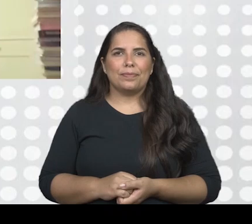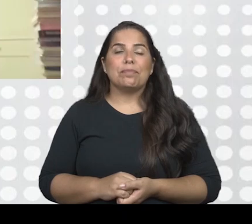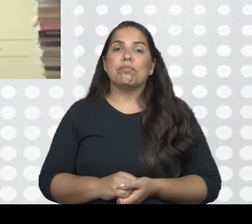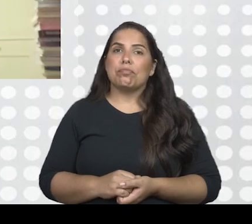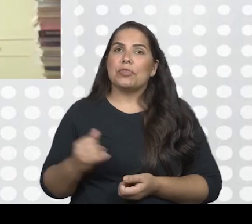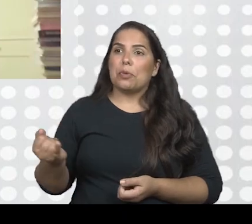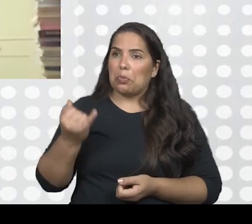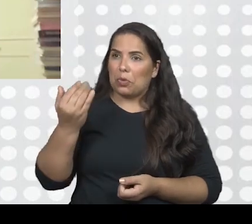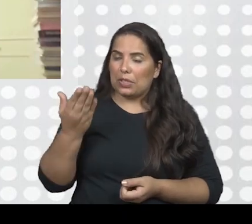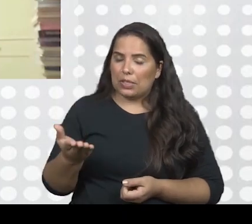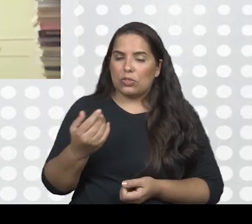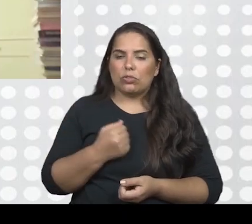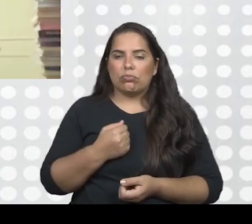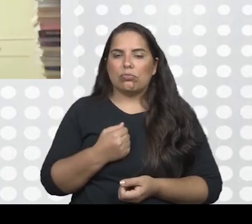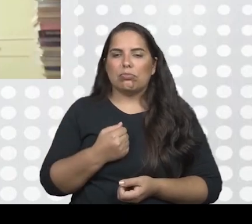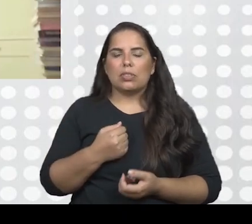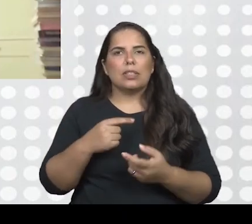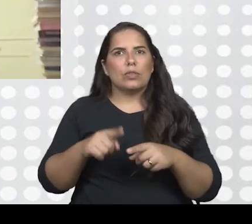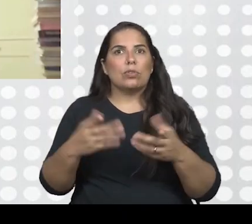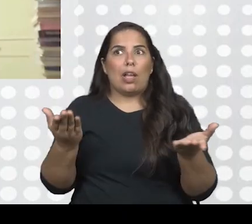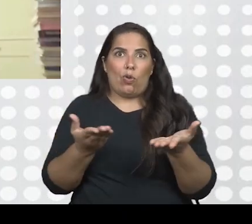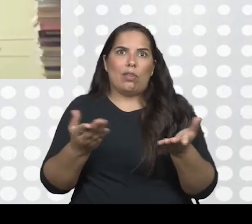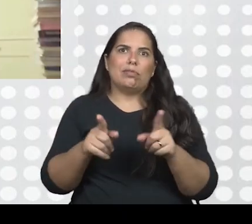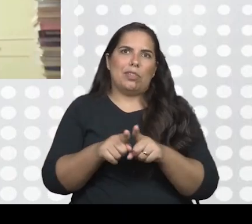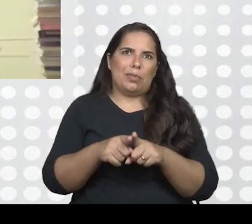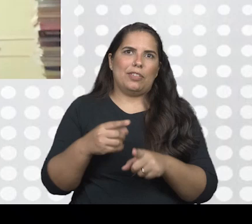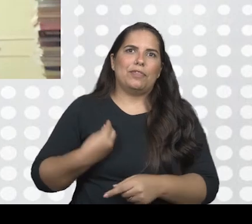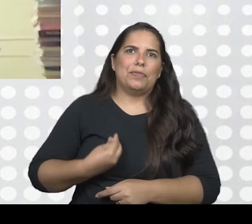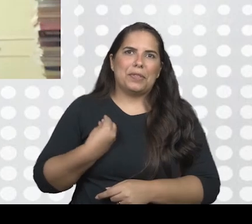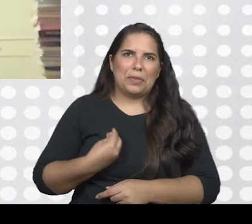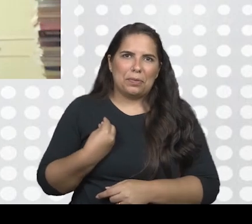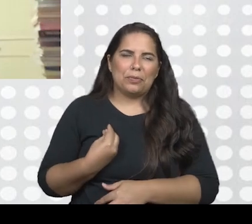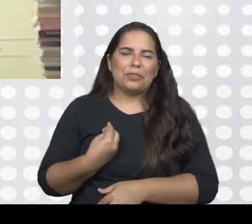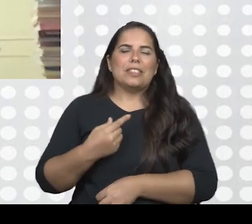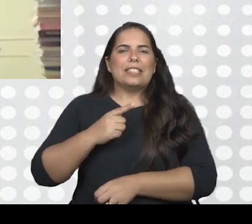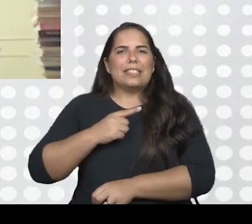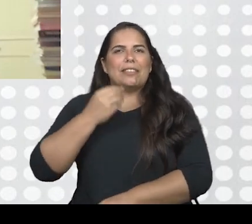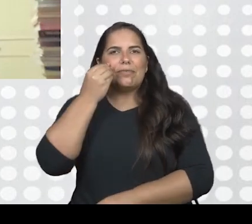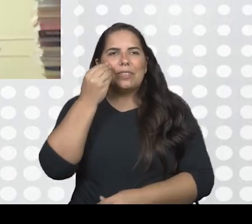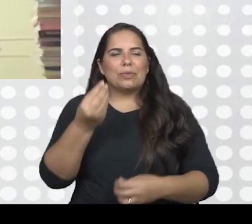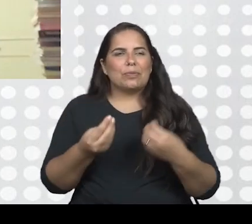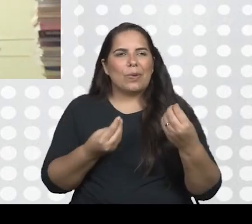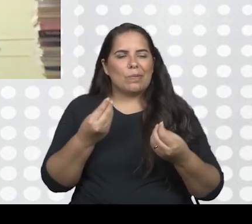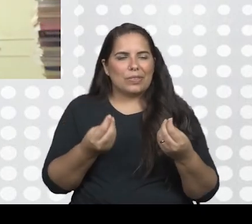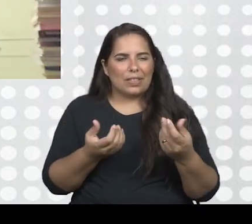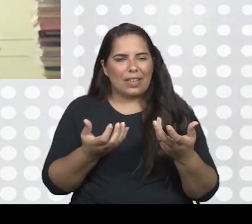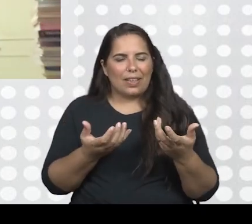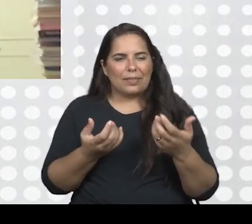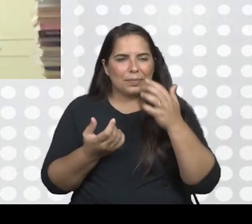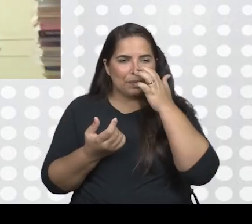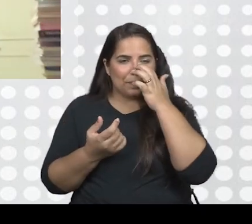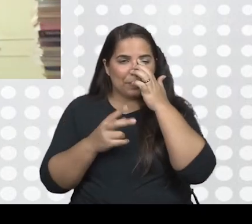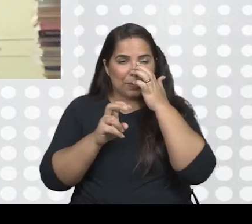Importante conclusão, professora, sobretudo nos tempos atuais em que vivemos, né, de tantas investidas